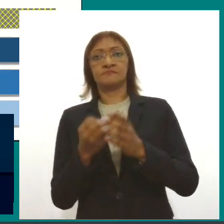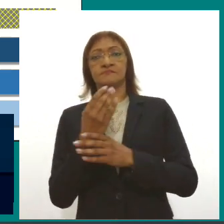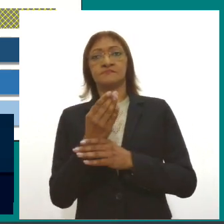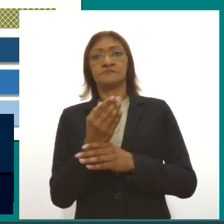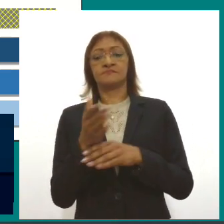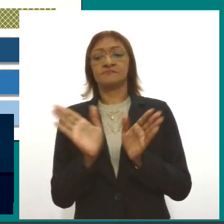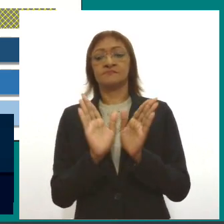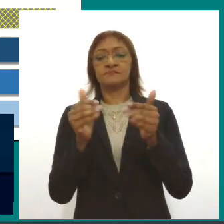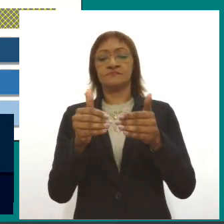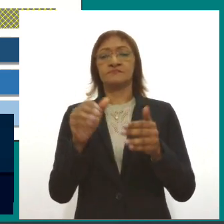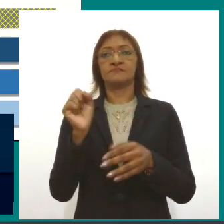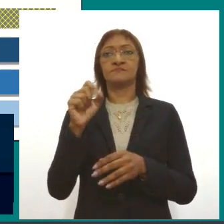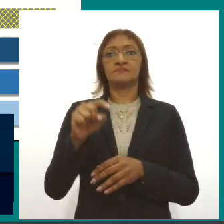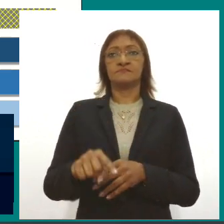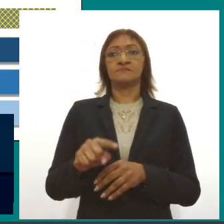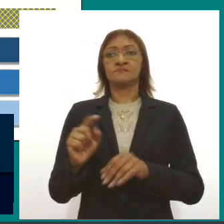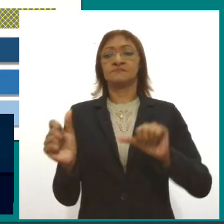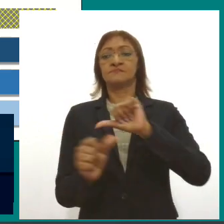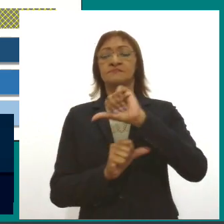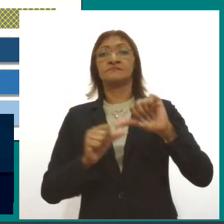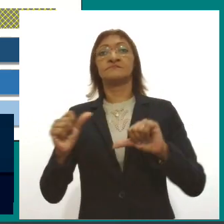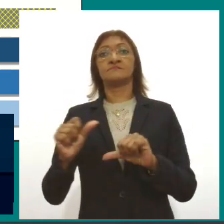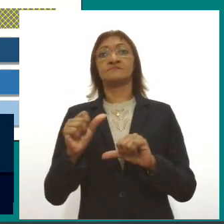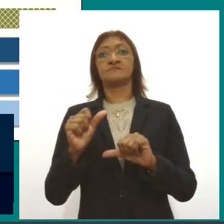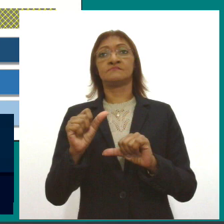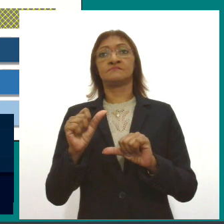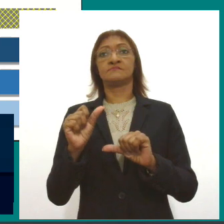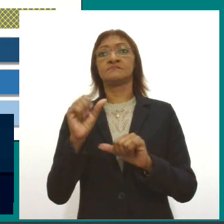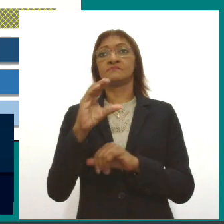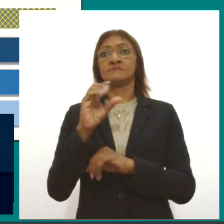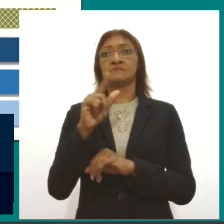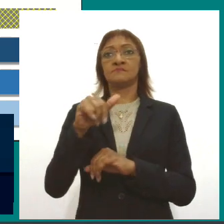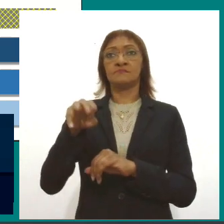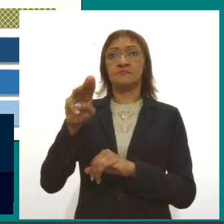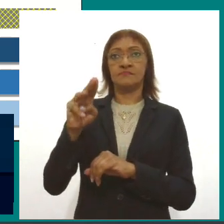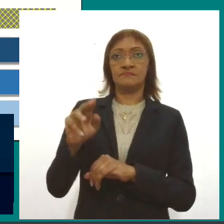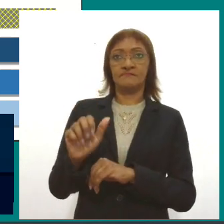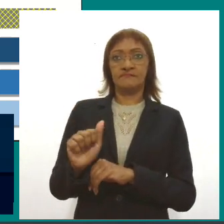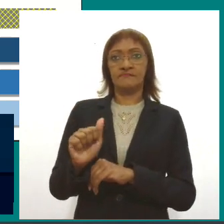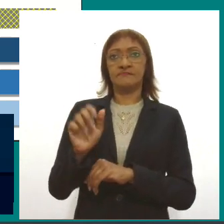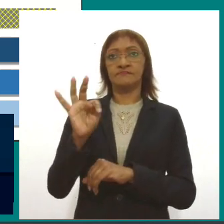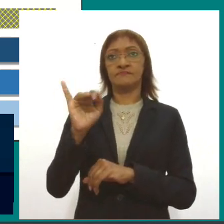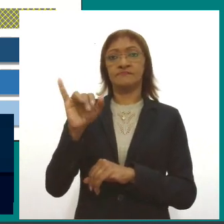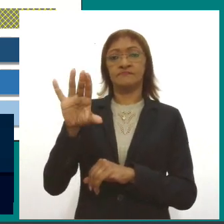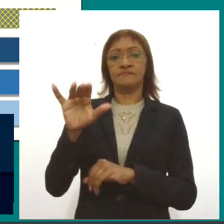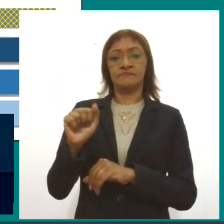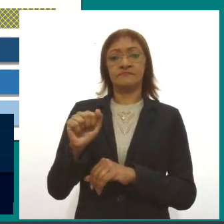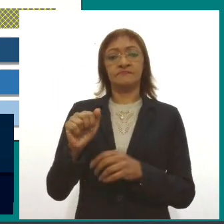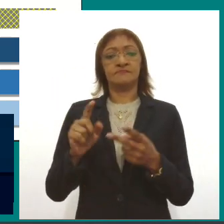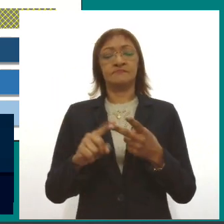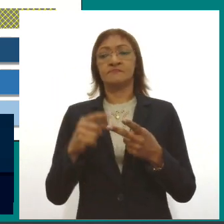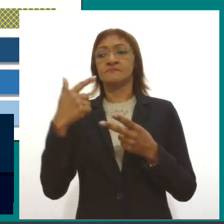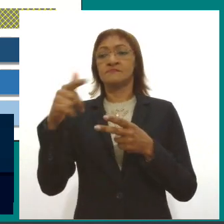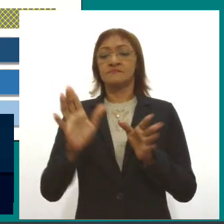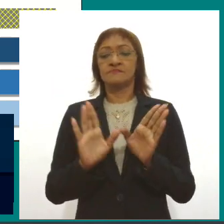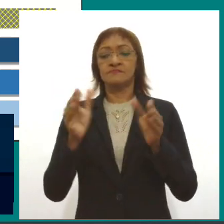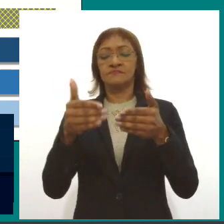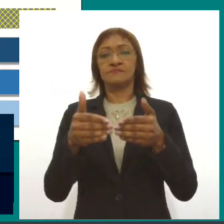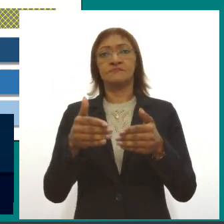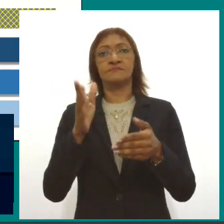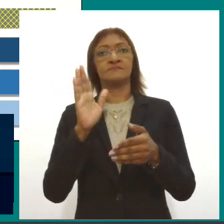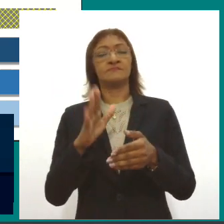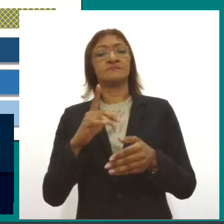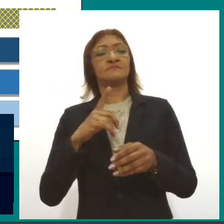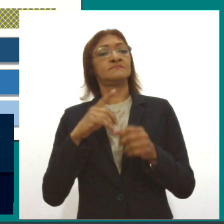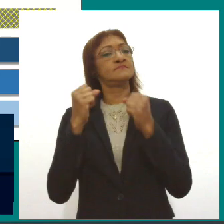Fórum Sergipano de Mudanças e Adequações Climáticas. Outro foco que nós vamos ter é no